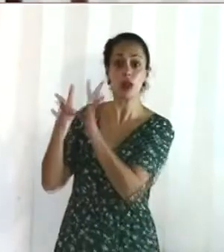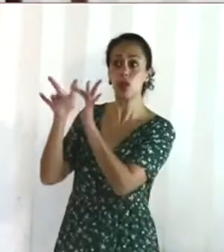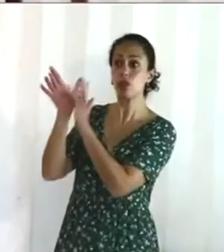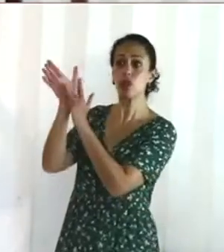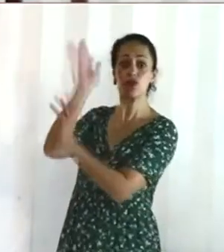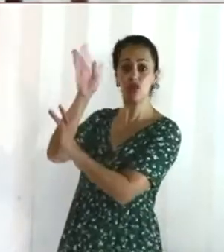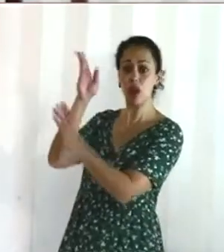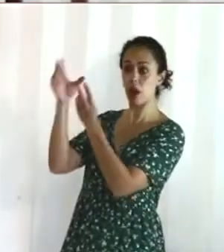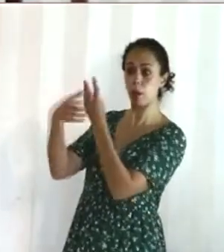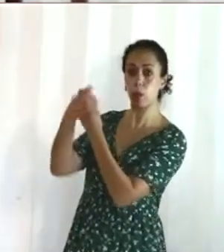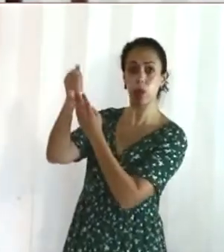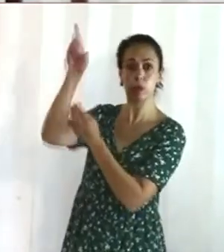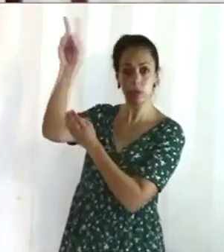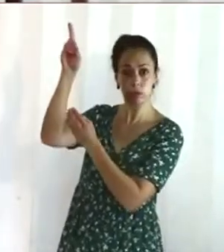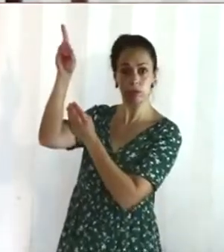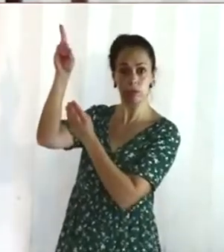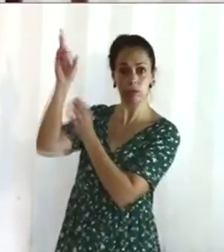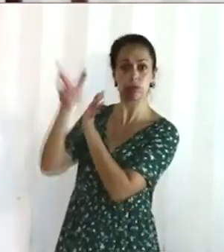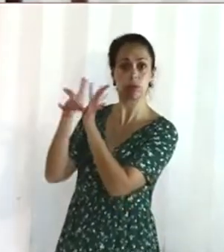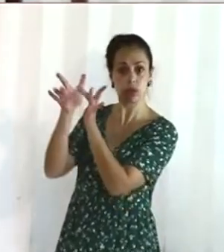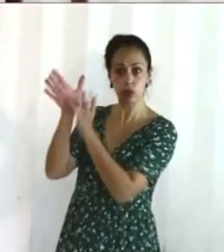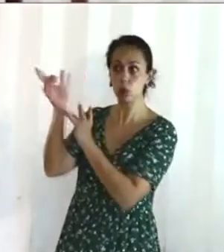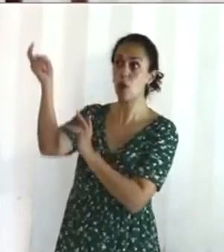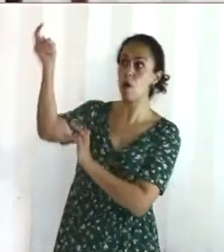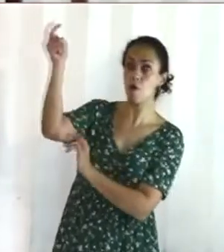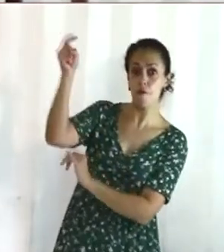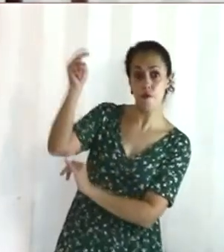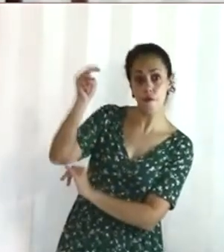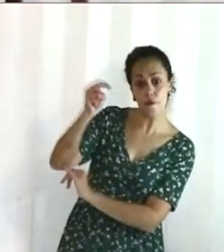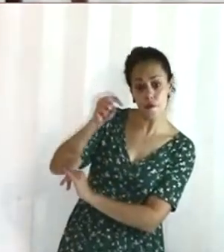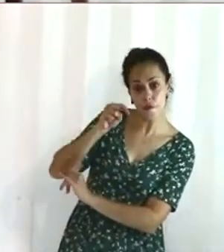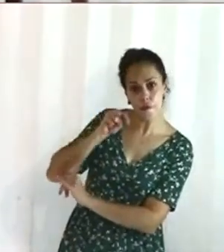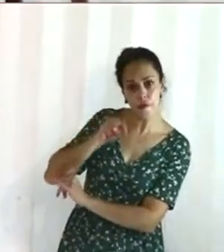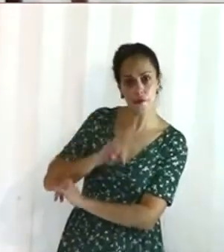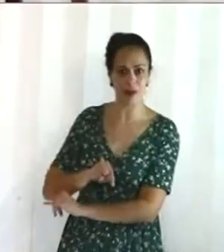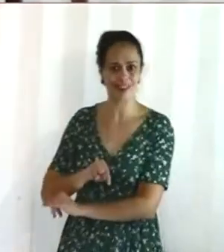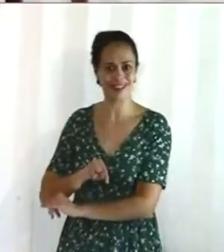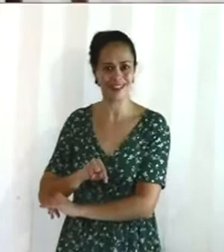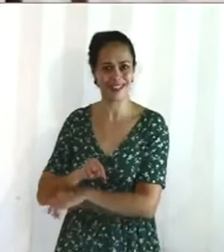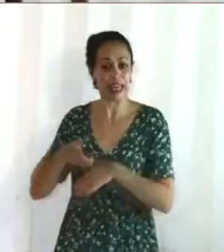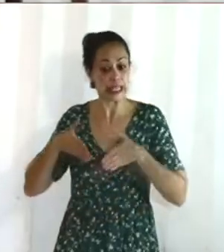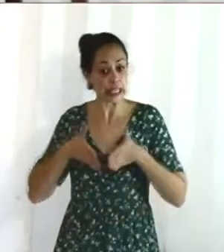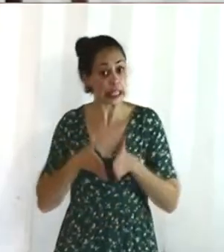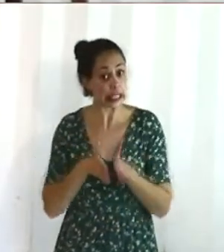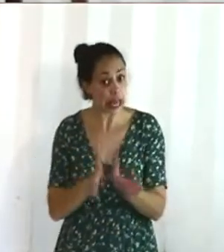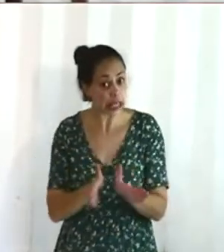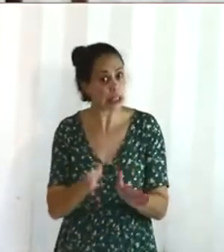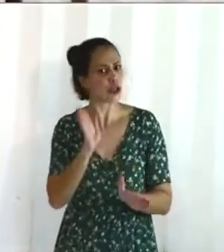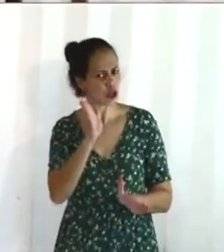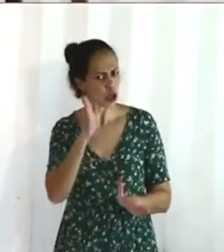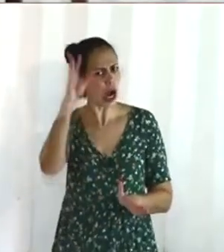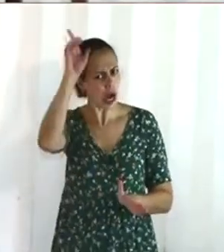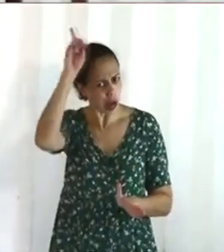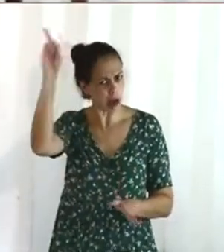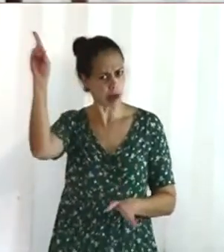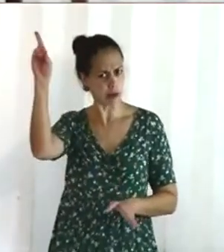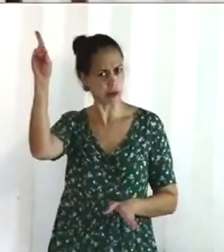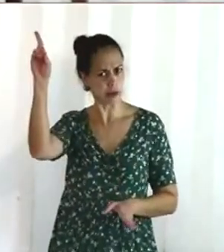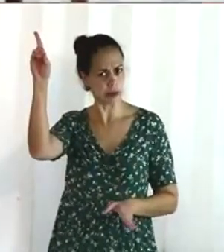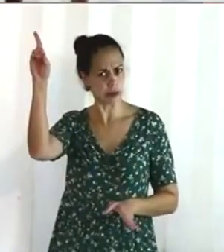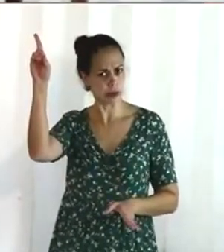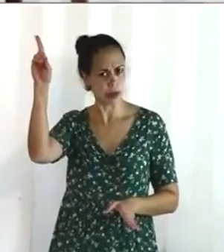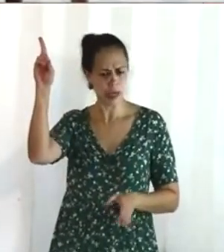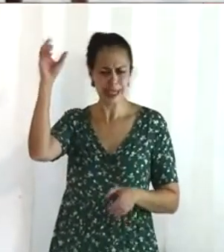se encarnou, assumindo então a forma de servo, cheio de graça e de